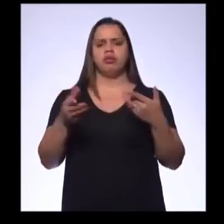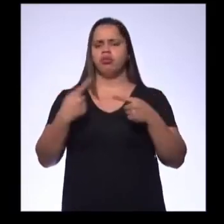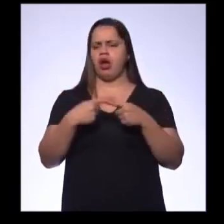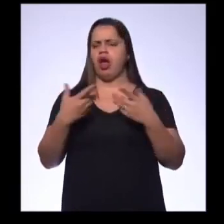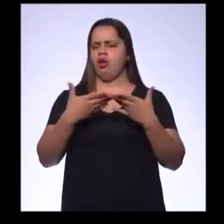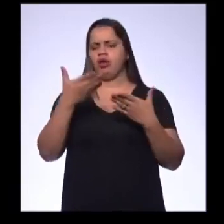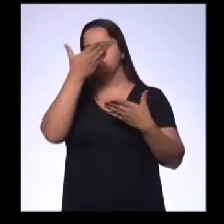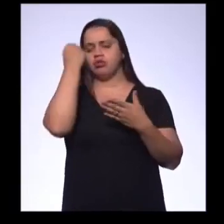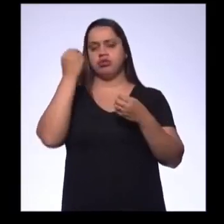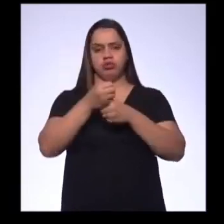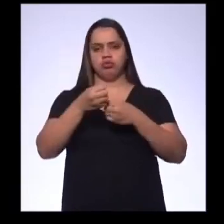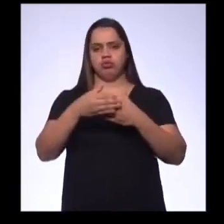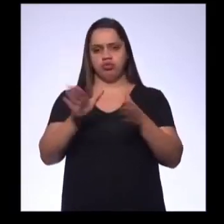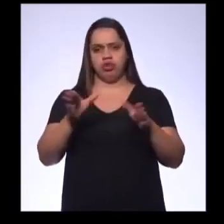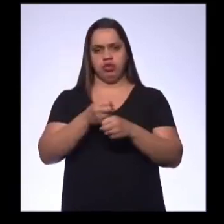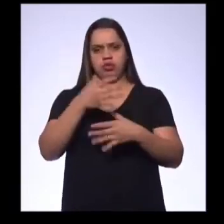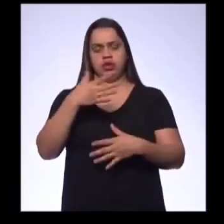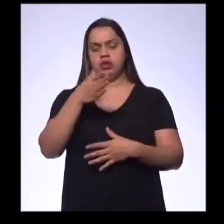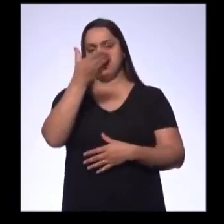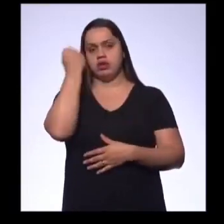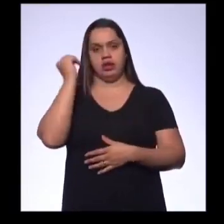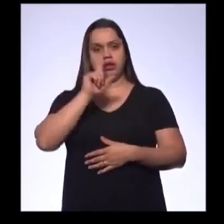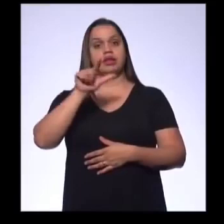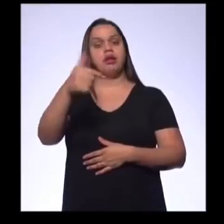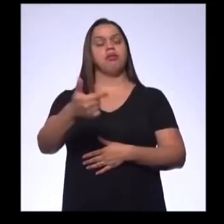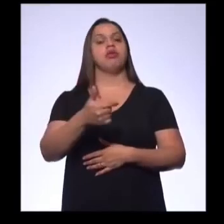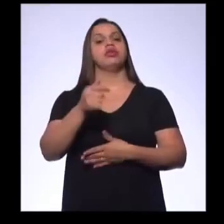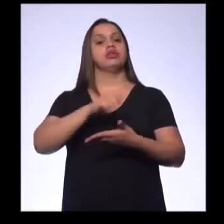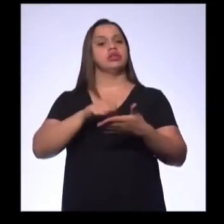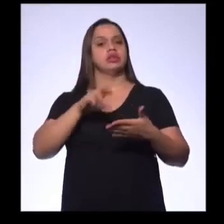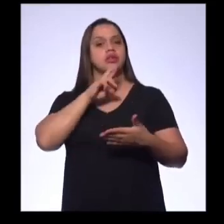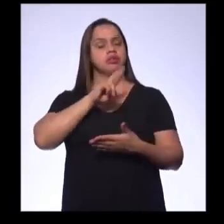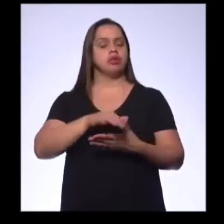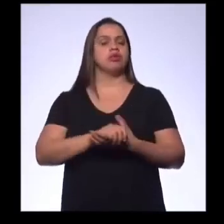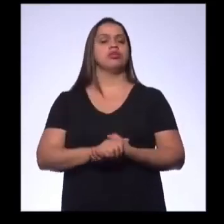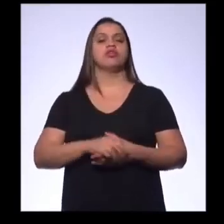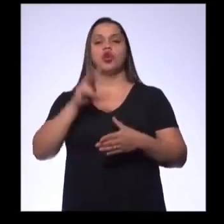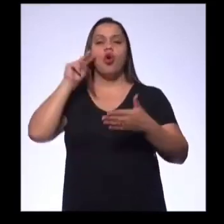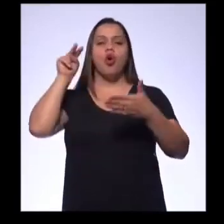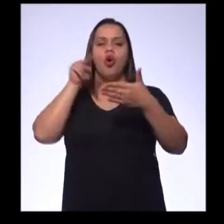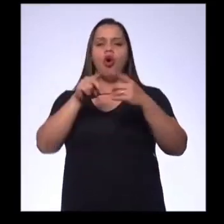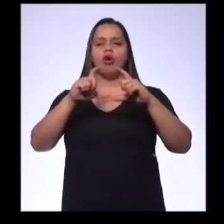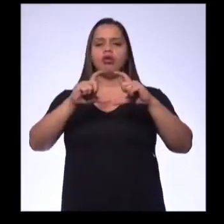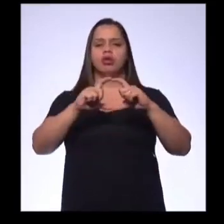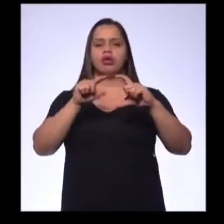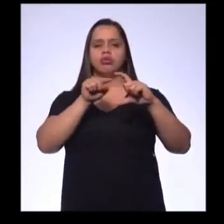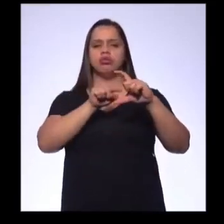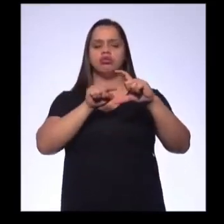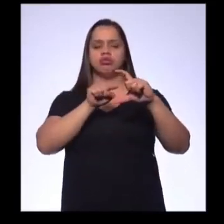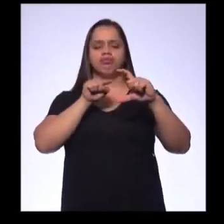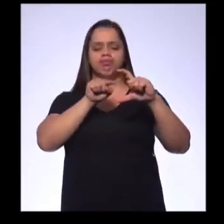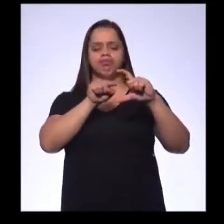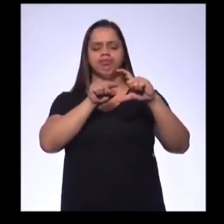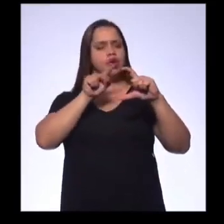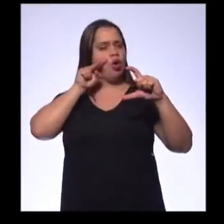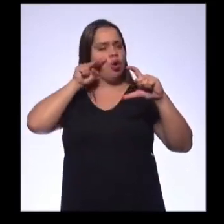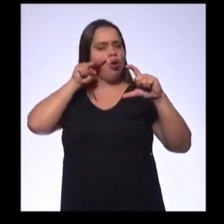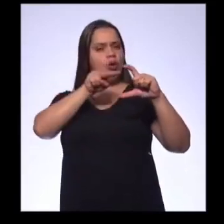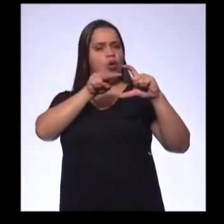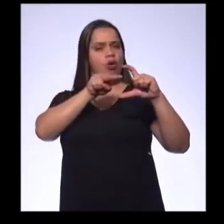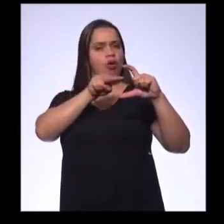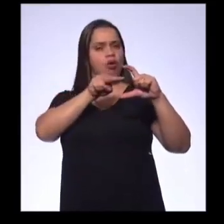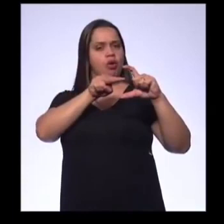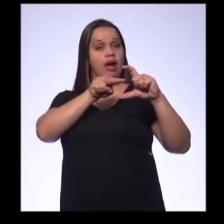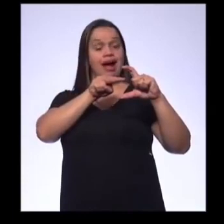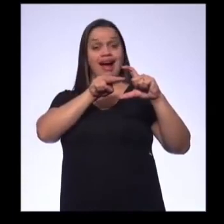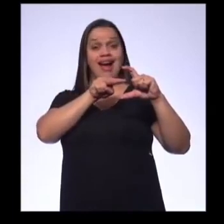agora. Só depois você escreve a impressão. Fica olhando para o centro dessa figura aí. É isso que você tem que fazer. Até